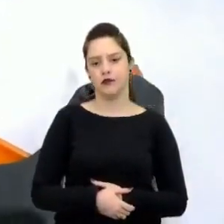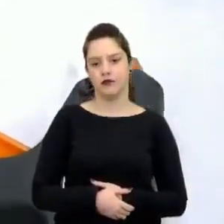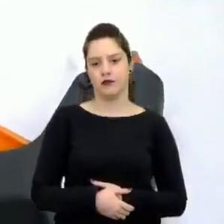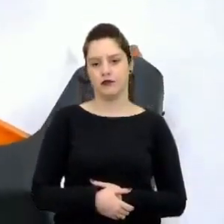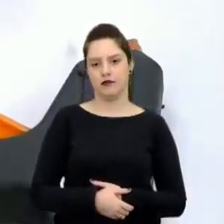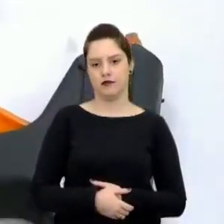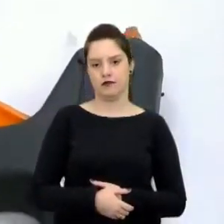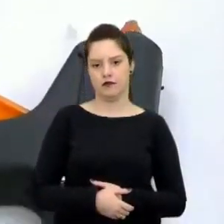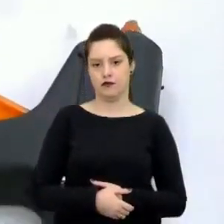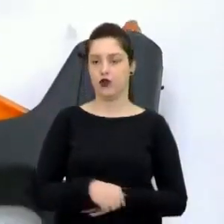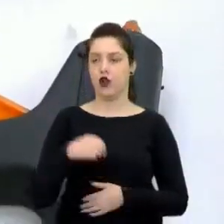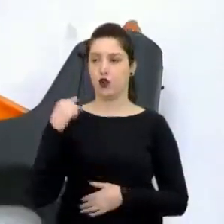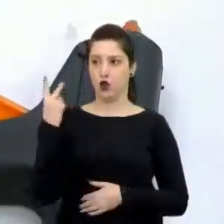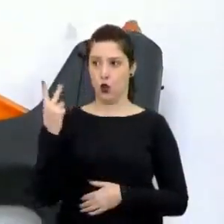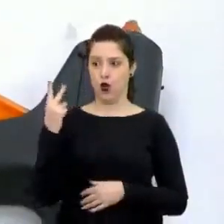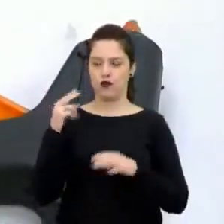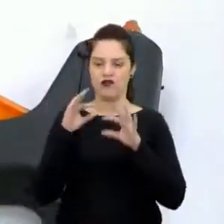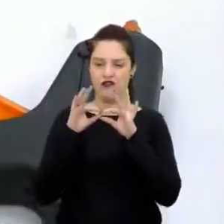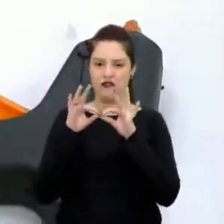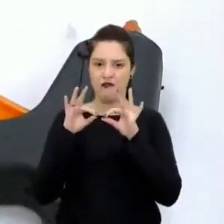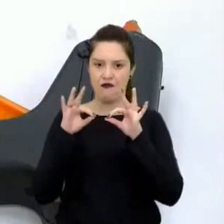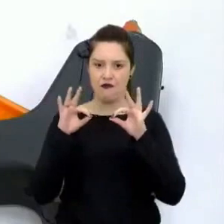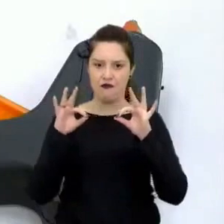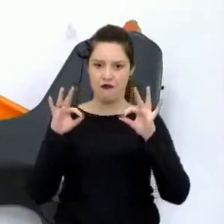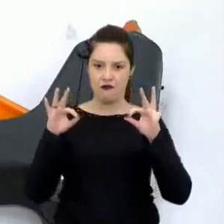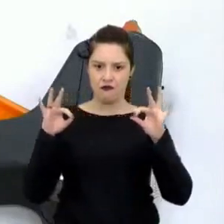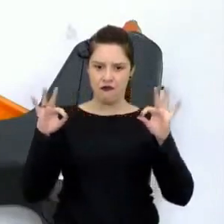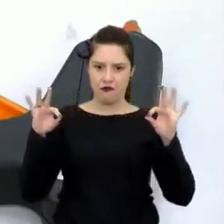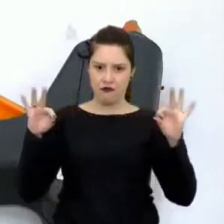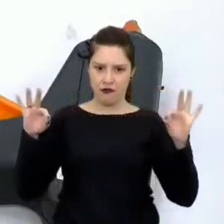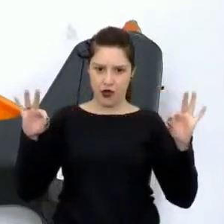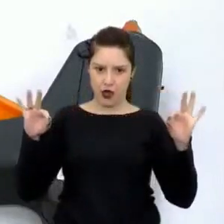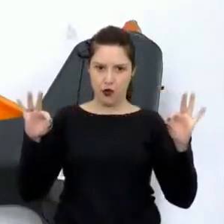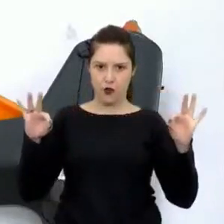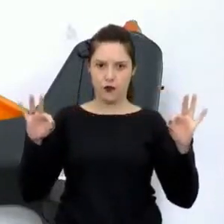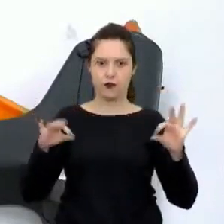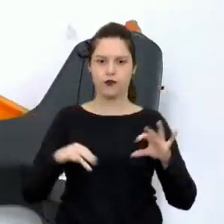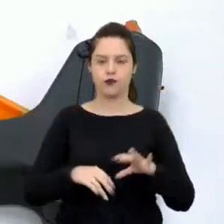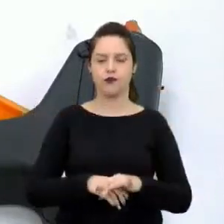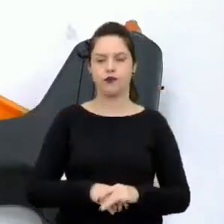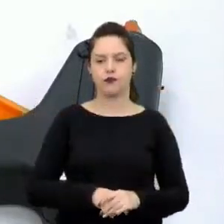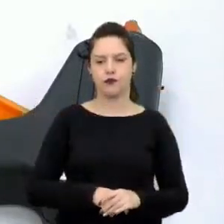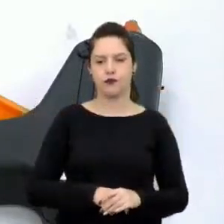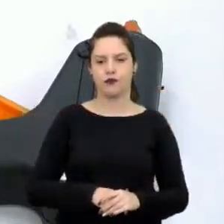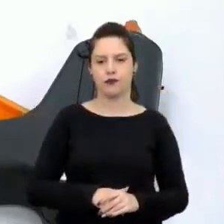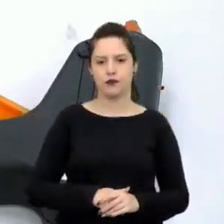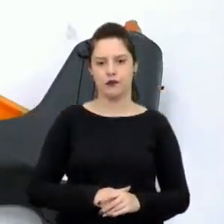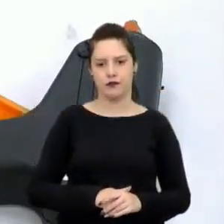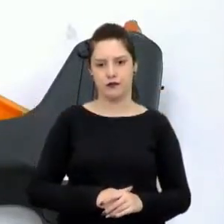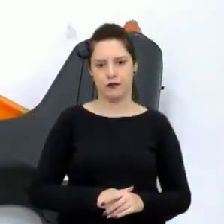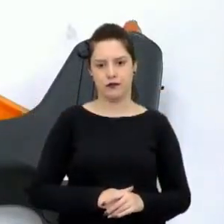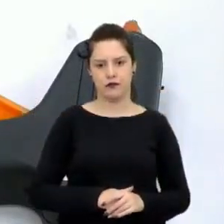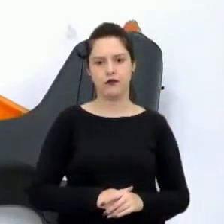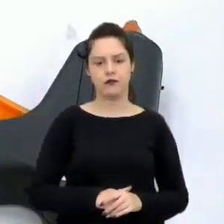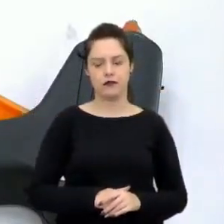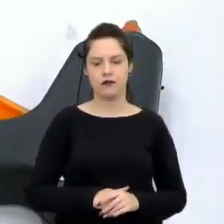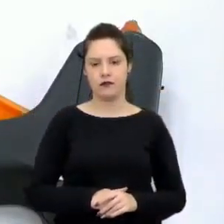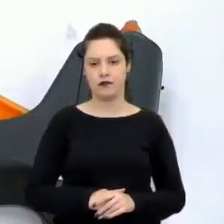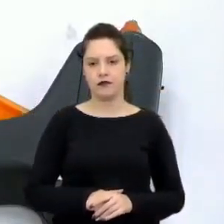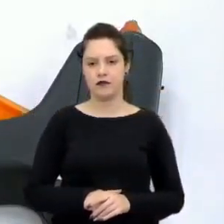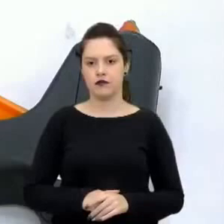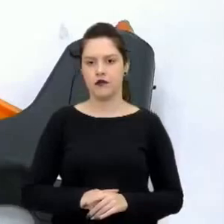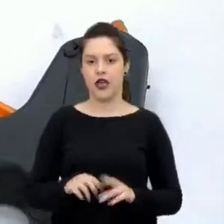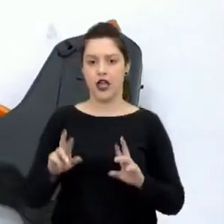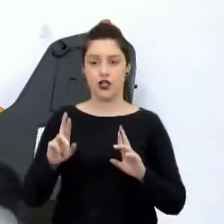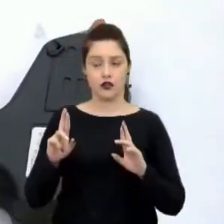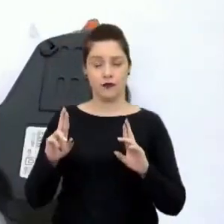A gente tem os 2 fios. Aqui não tem a indicação se algum deles é vermelho ou preto. Então, a gente meio que é